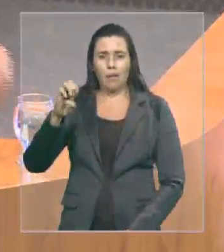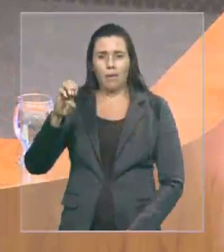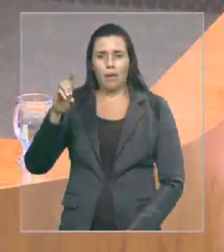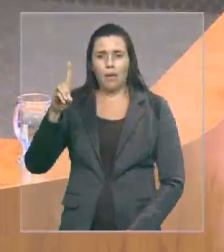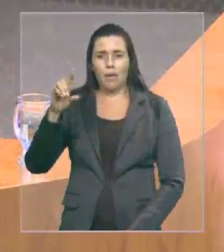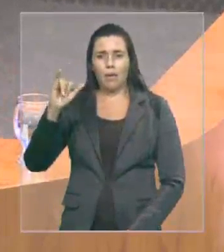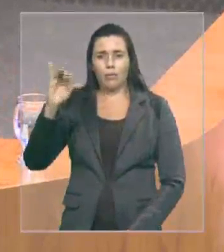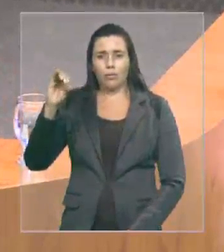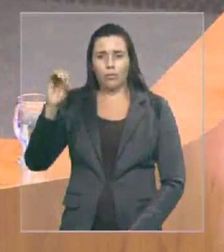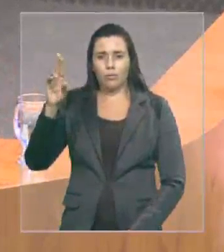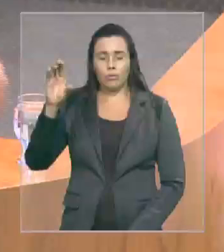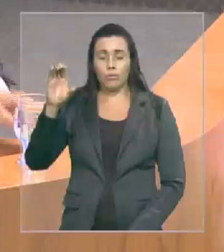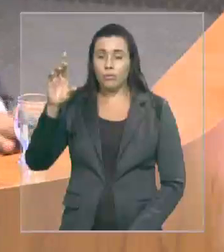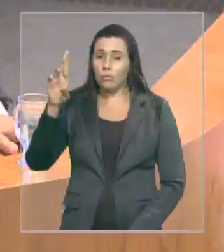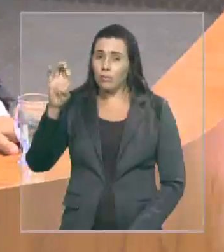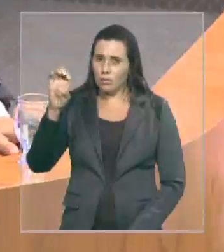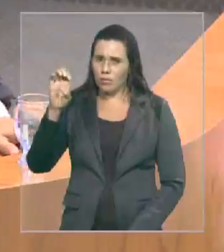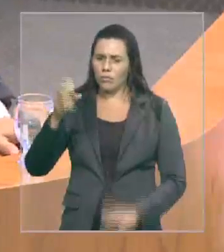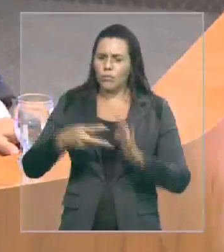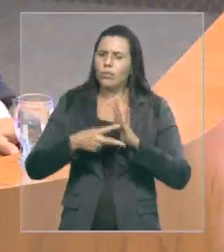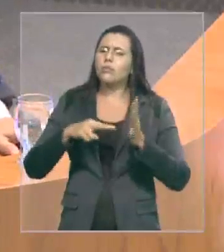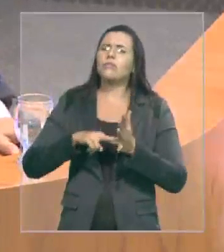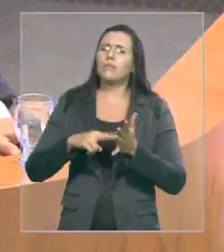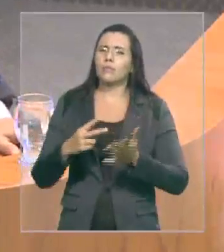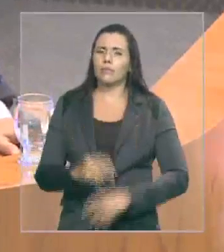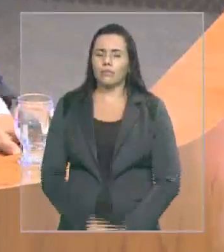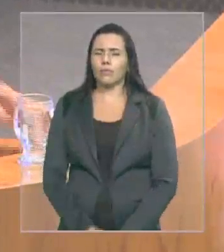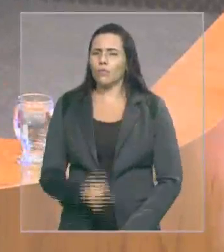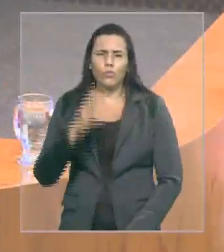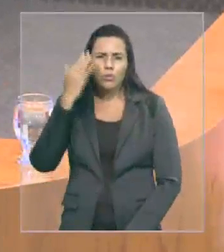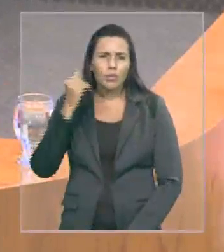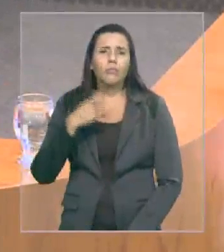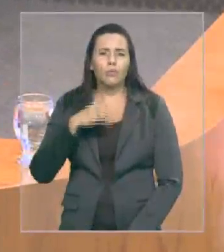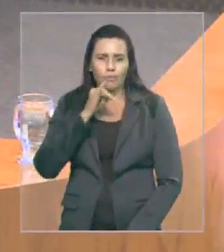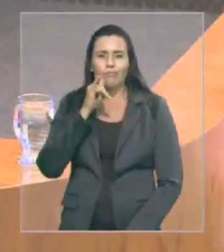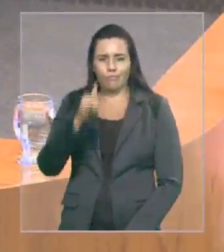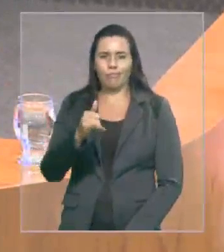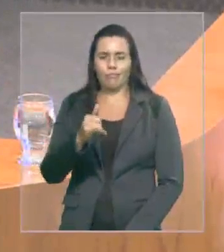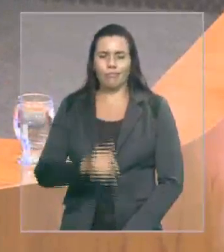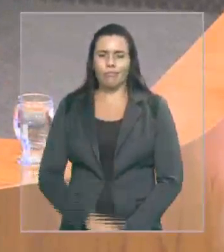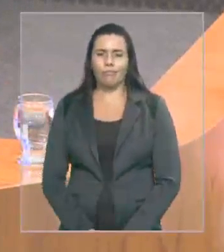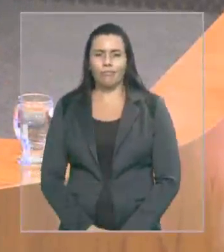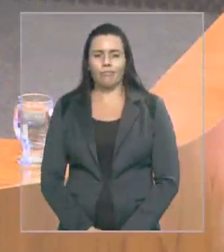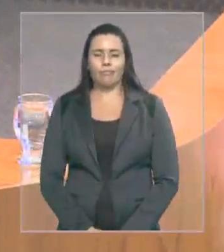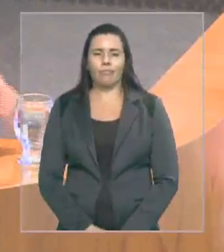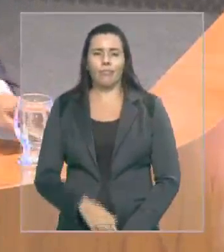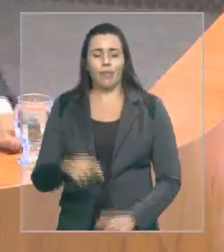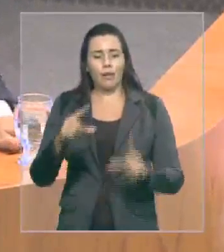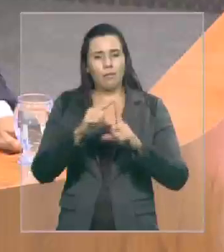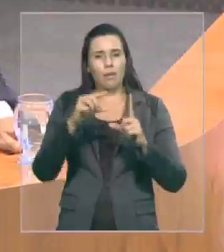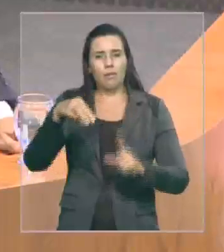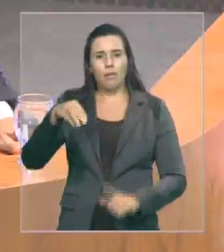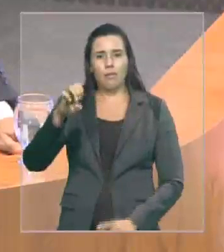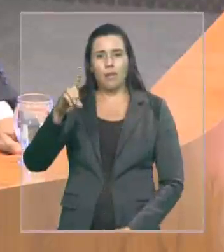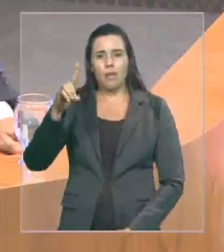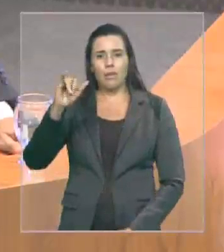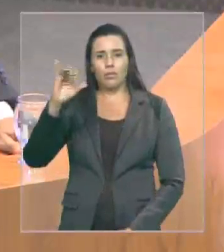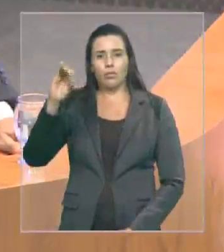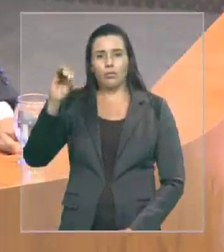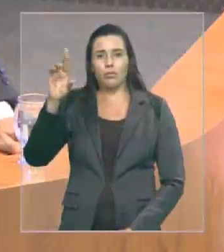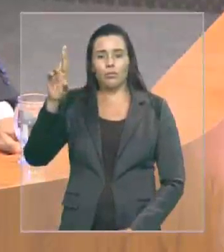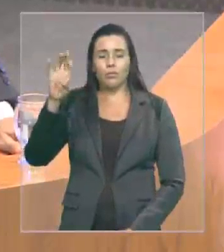sabe o significado de medíocre, eu vou dizer para Vossa Excelência o que é medíocre. Medíocre é administração